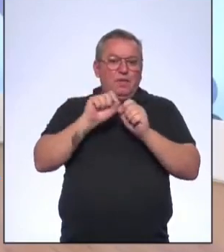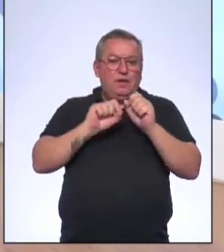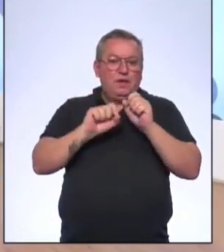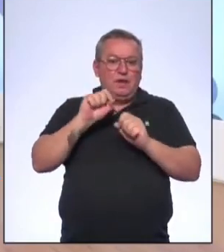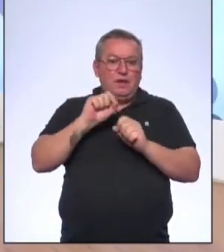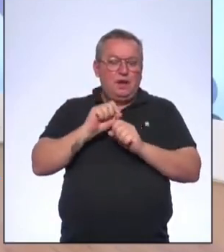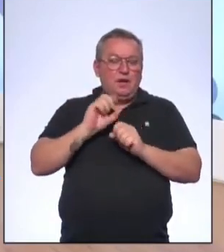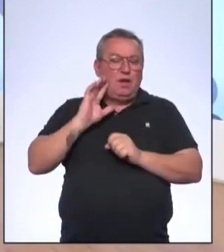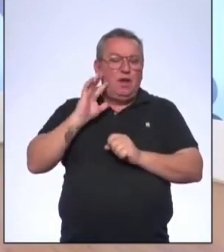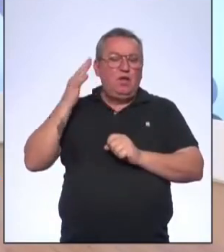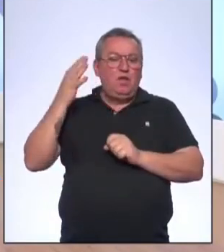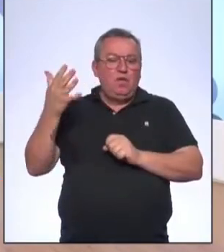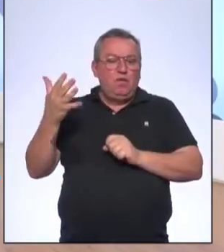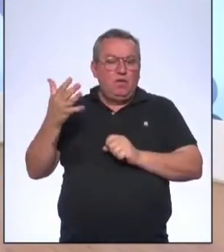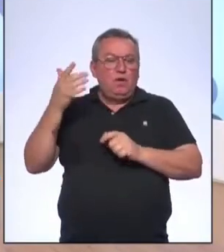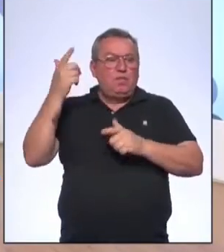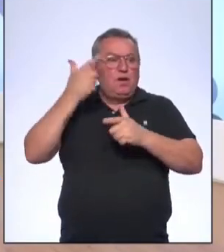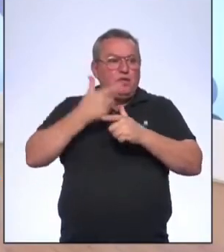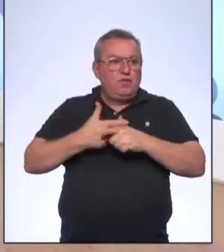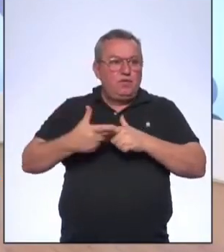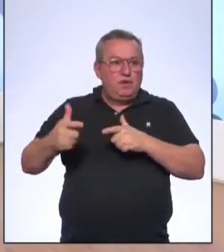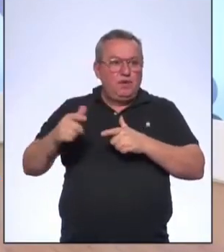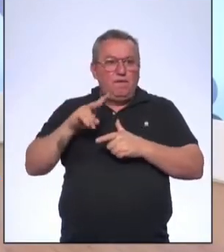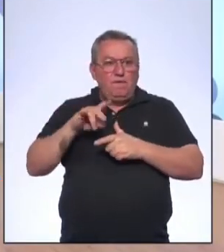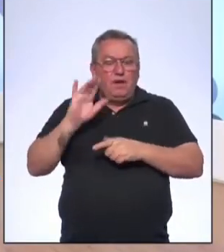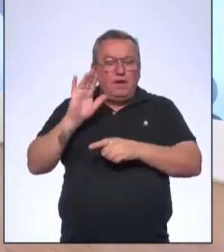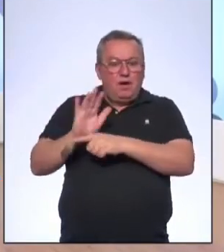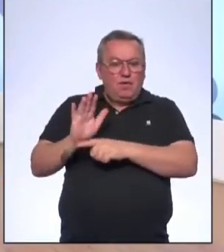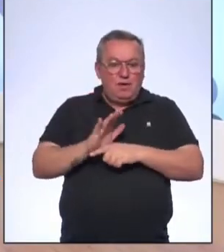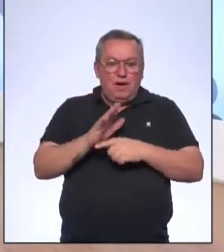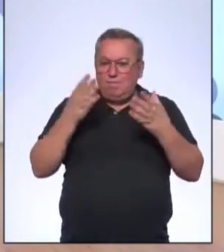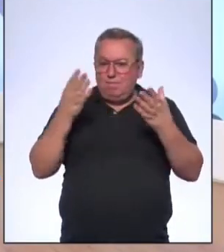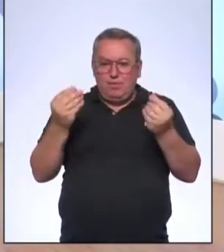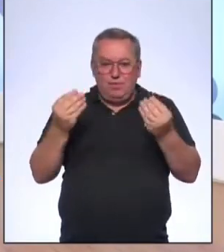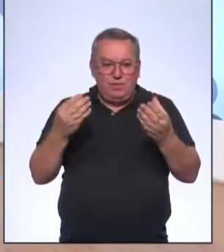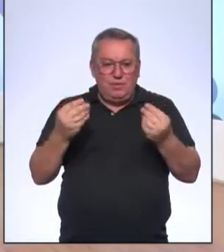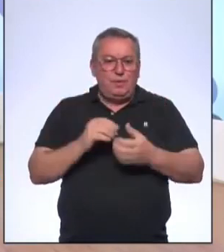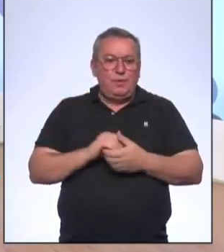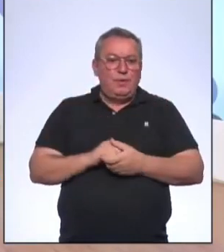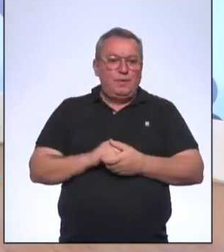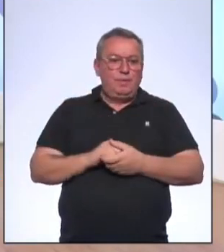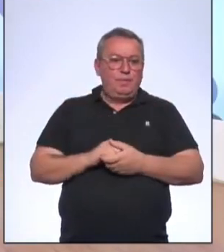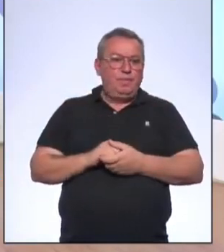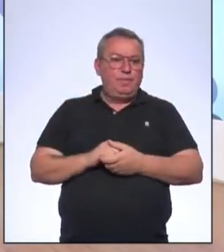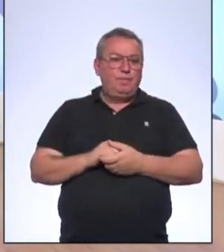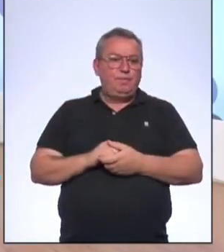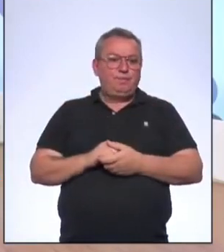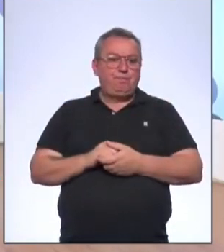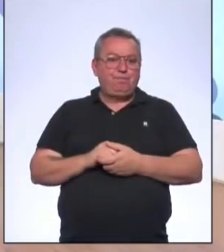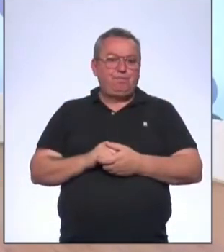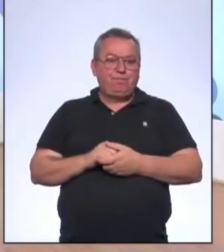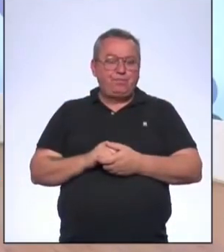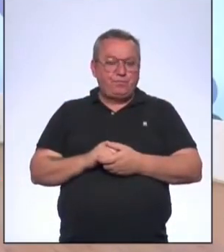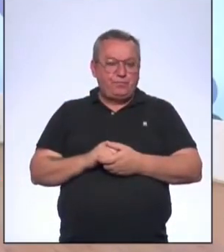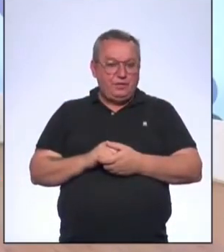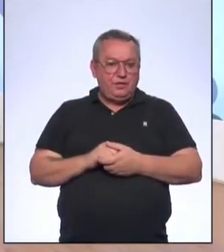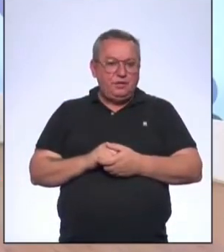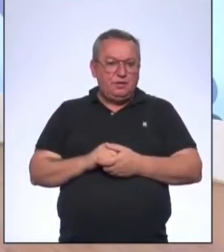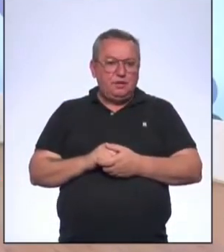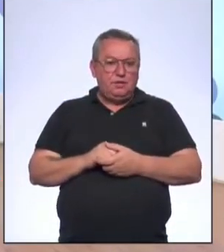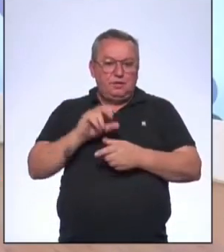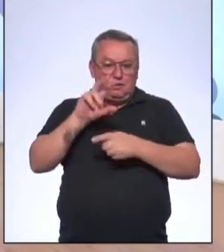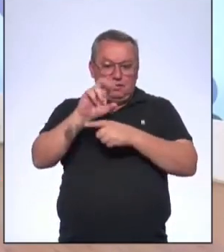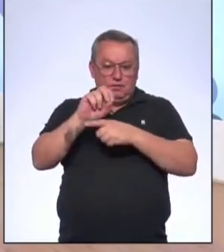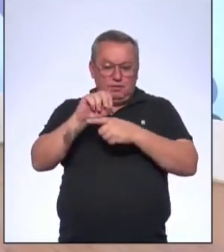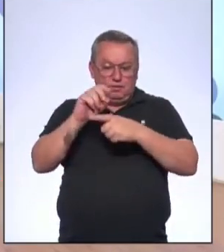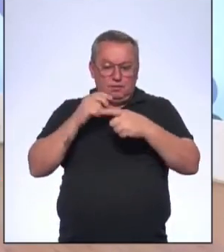de resolver uma divisão. Então, isso vai ajudar bastante. Ok. Chegamos na próxima divisão, 50